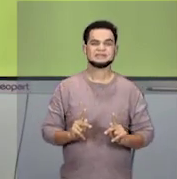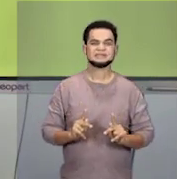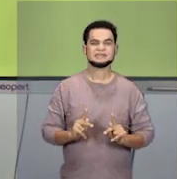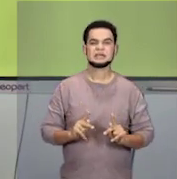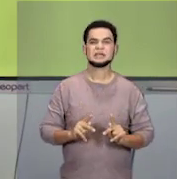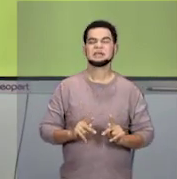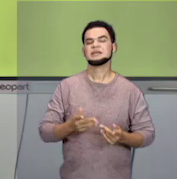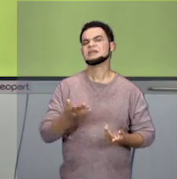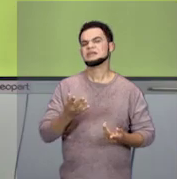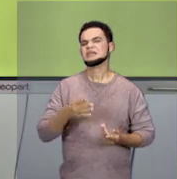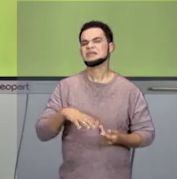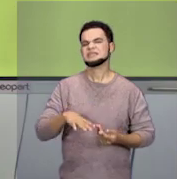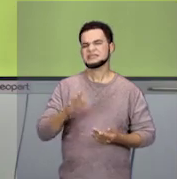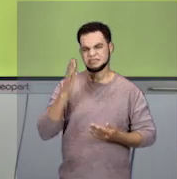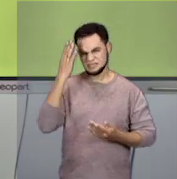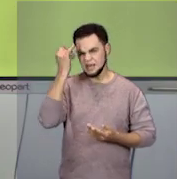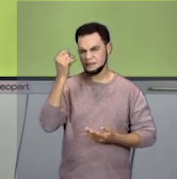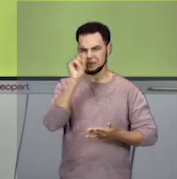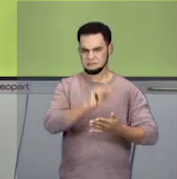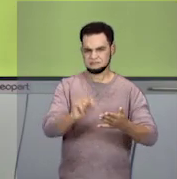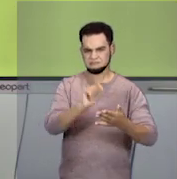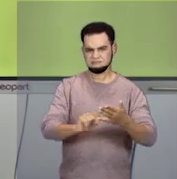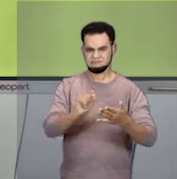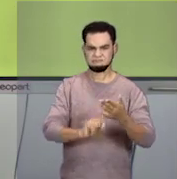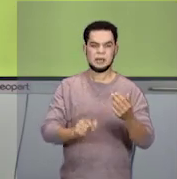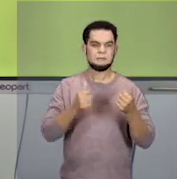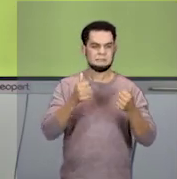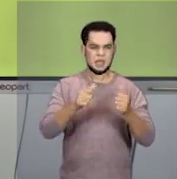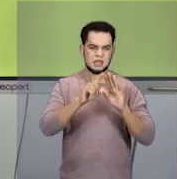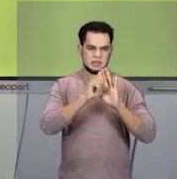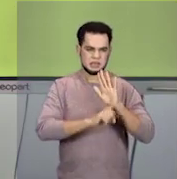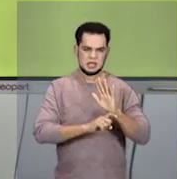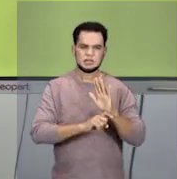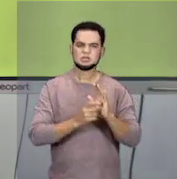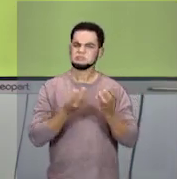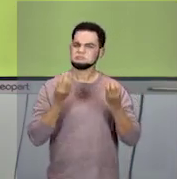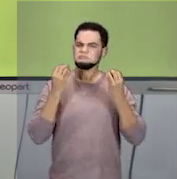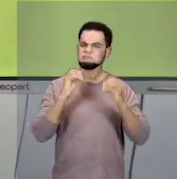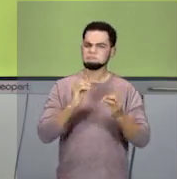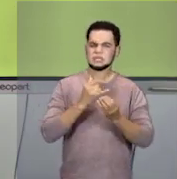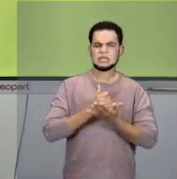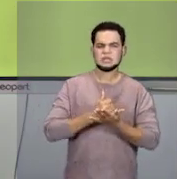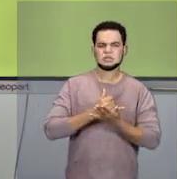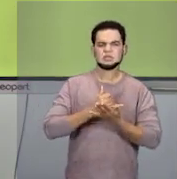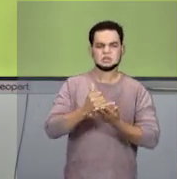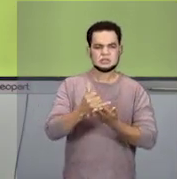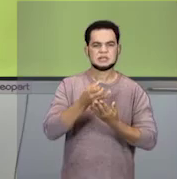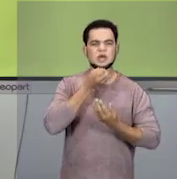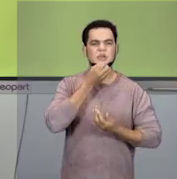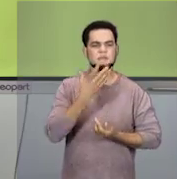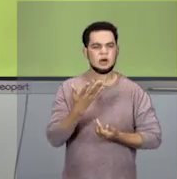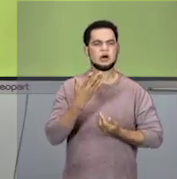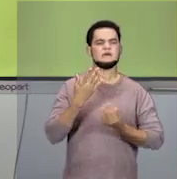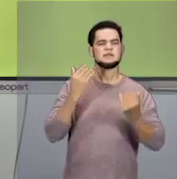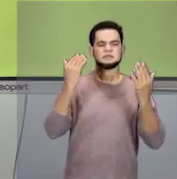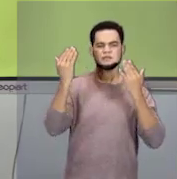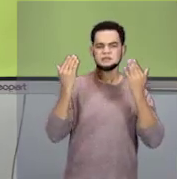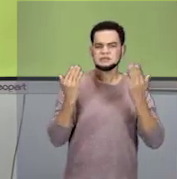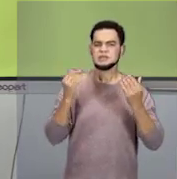sabem escrever bem, escrevem bem um texto. Põe uma boa introdução, consegue fazer alusão, tem